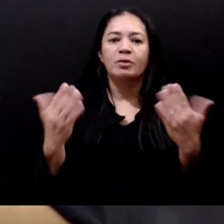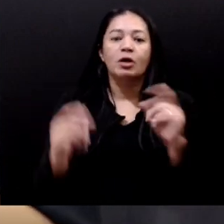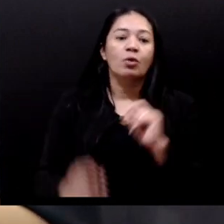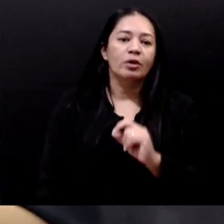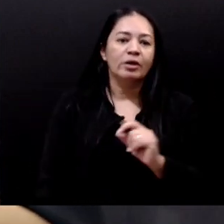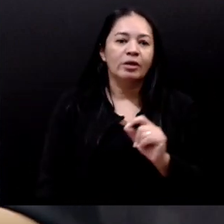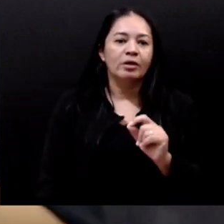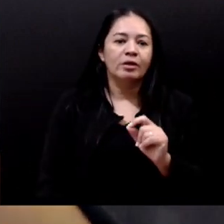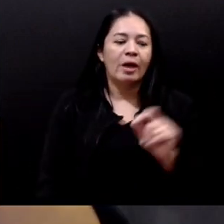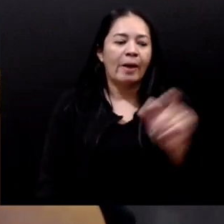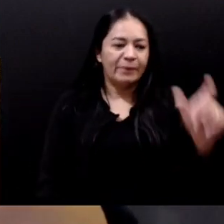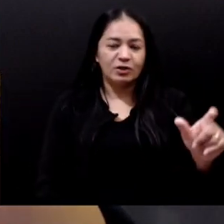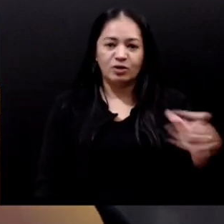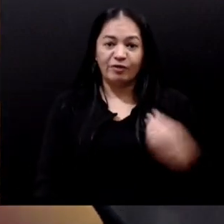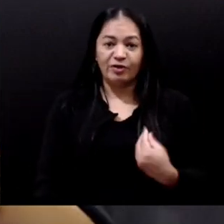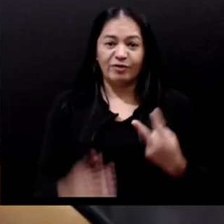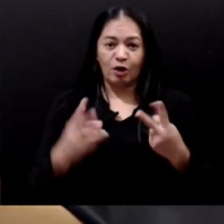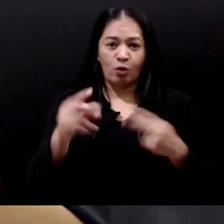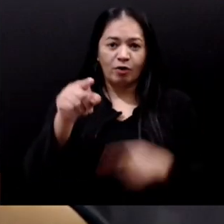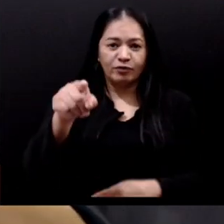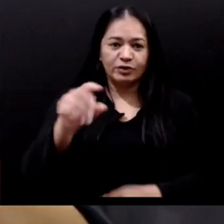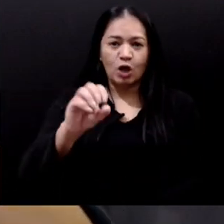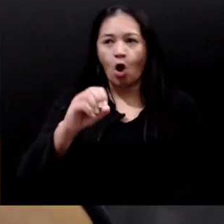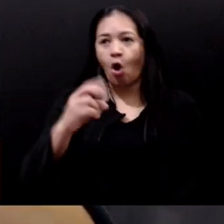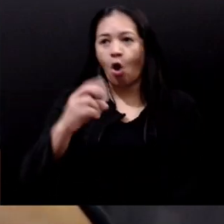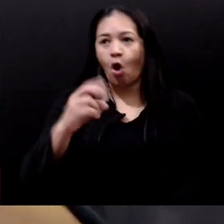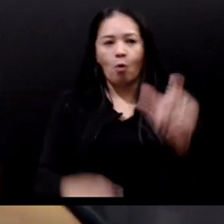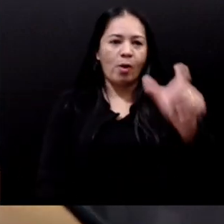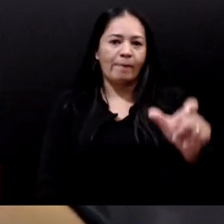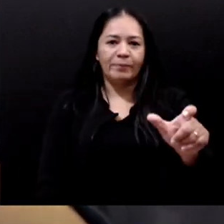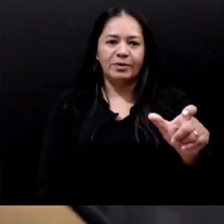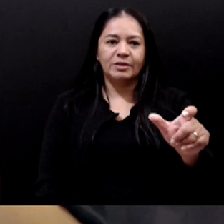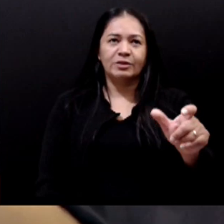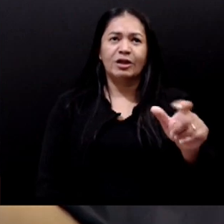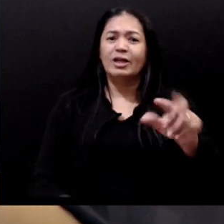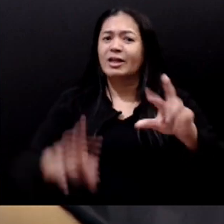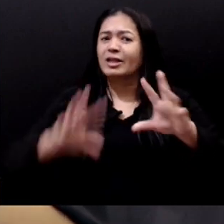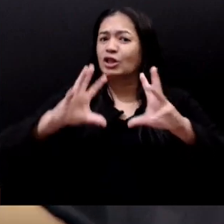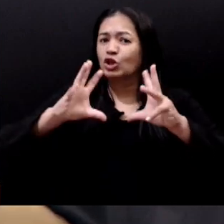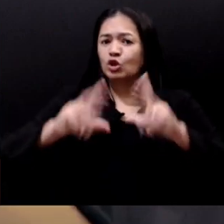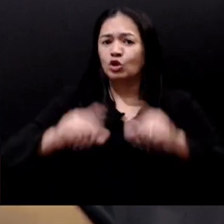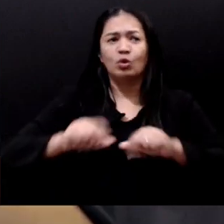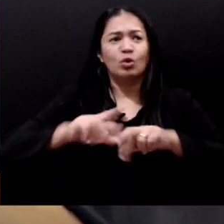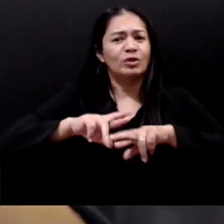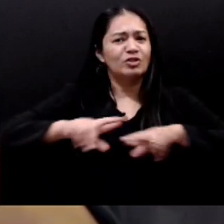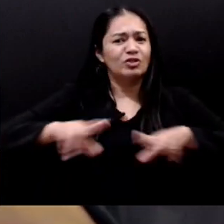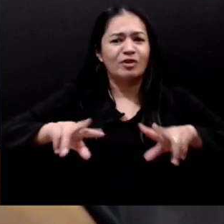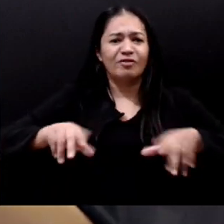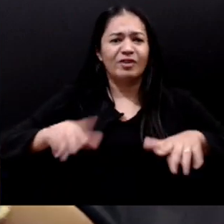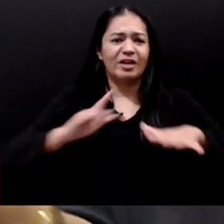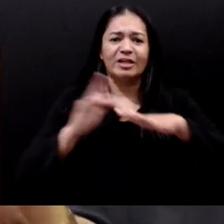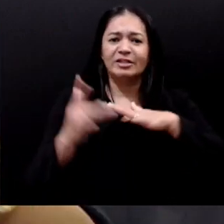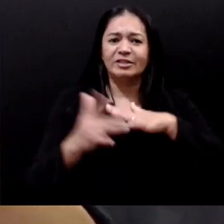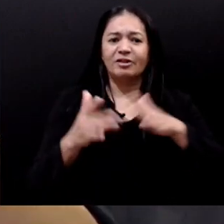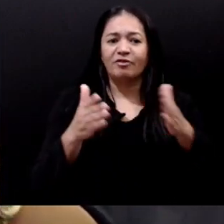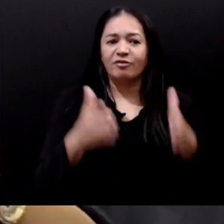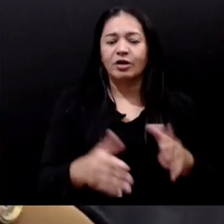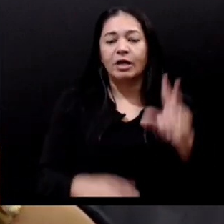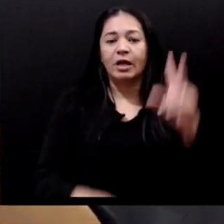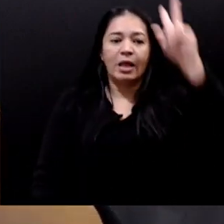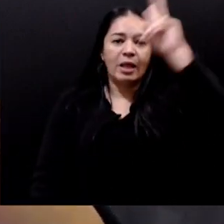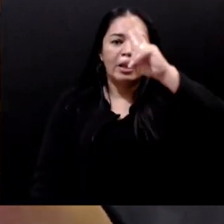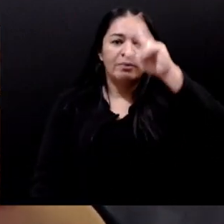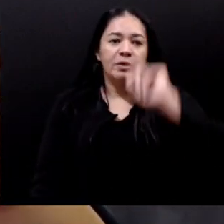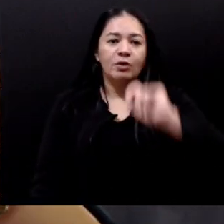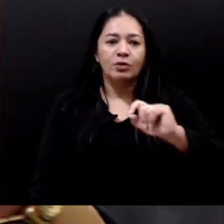Ou é uma pessoa Uhum. totalmente moldada para a internet, né? A gente tem que lembrar que hoje o que a gente mais